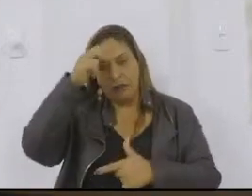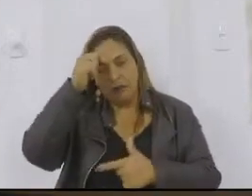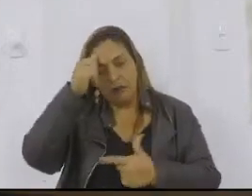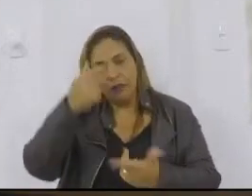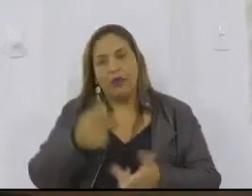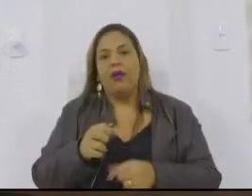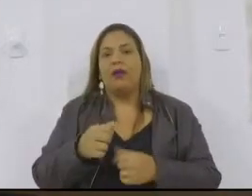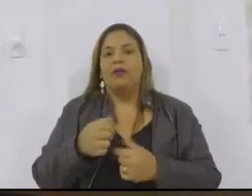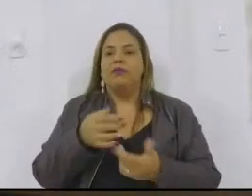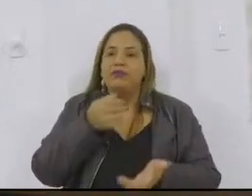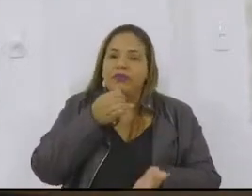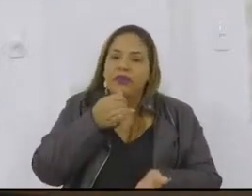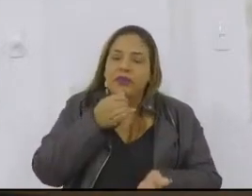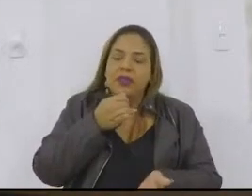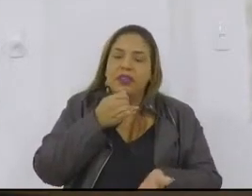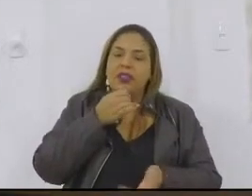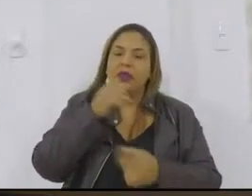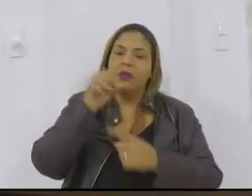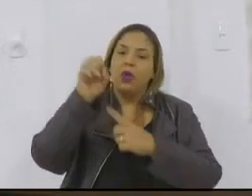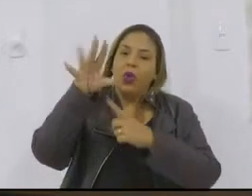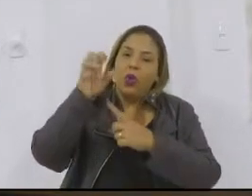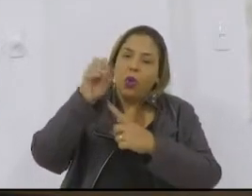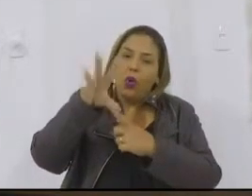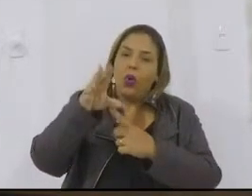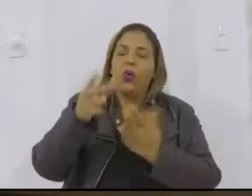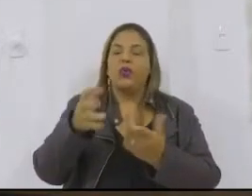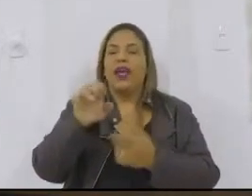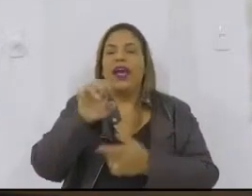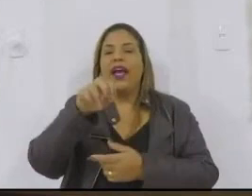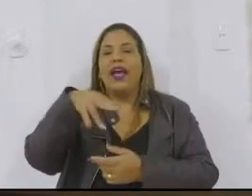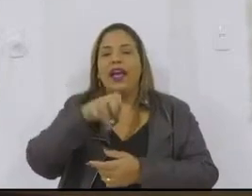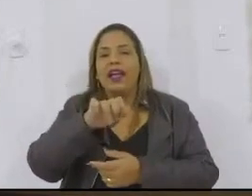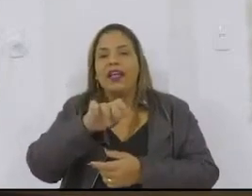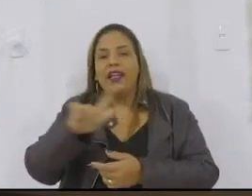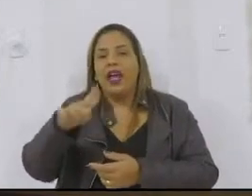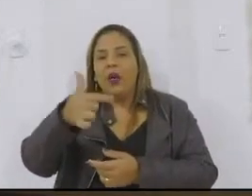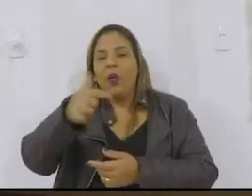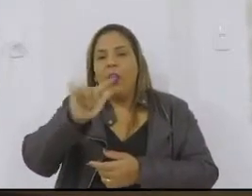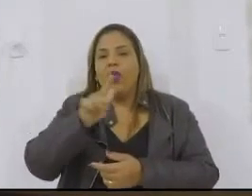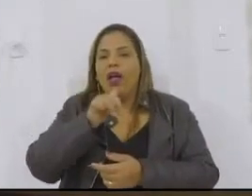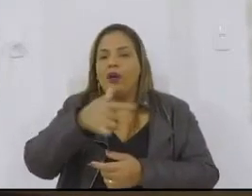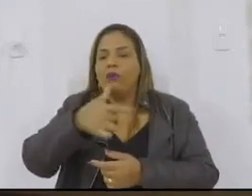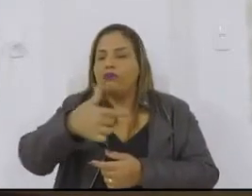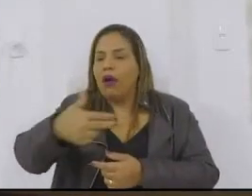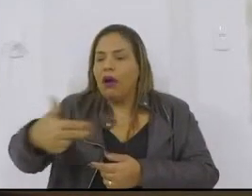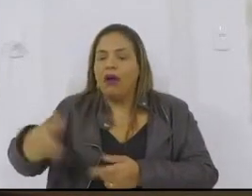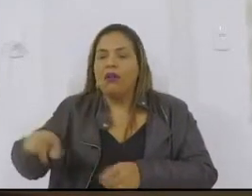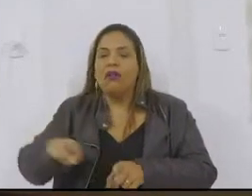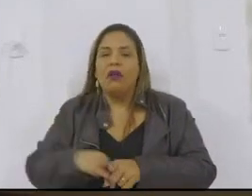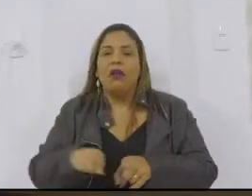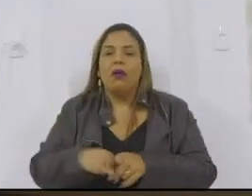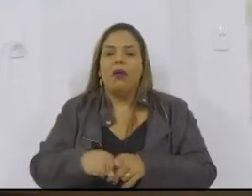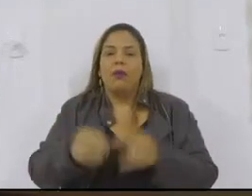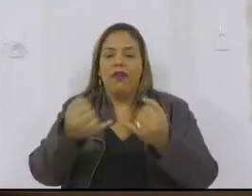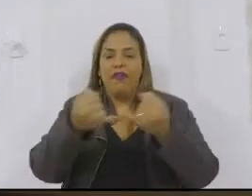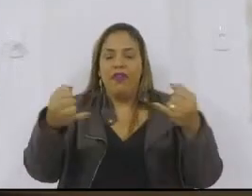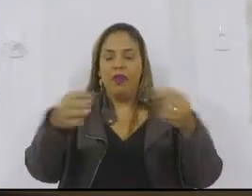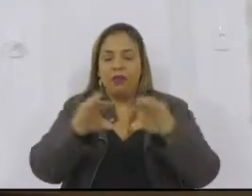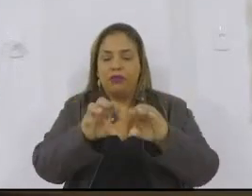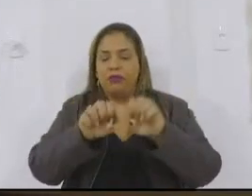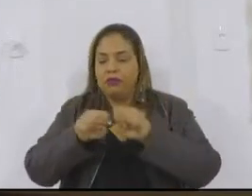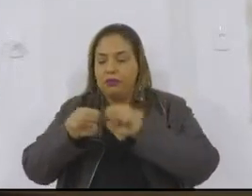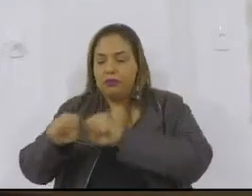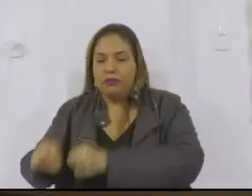energia elétrica, telecomunicações e outros serviços, realizarem o alinhamento e retirada dos fios inutilizados nos postes e